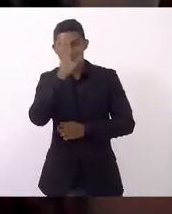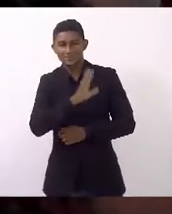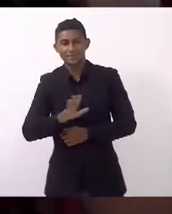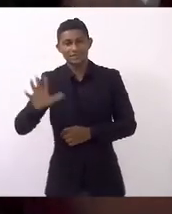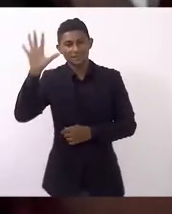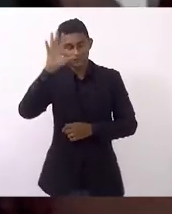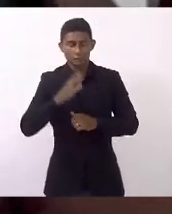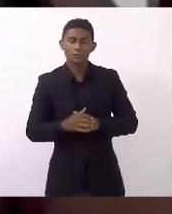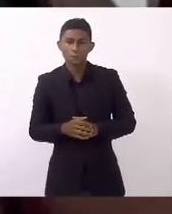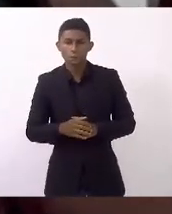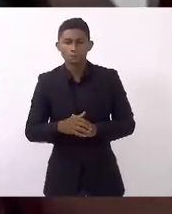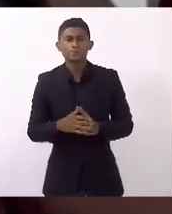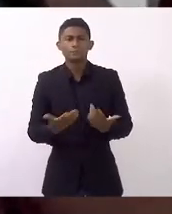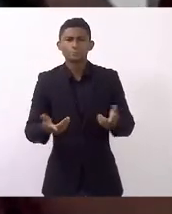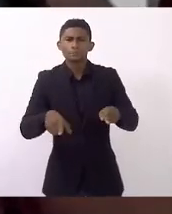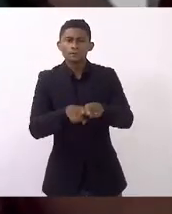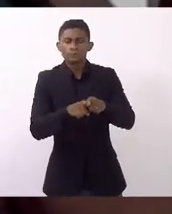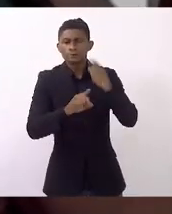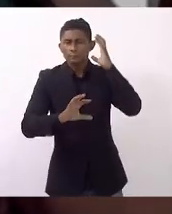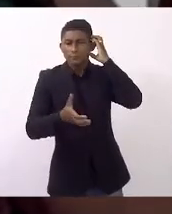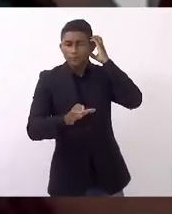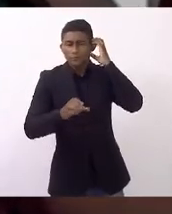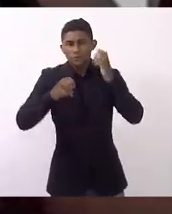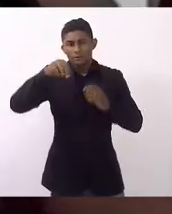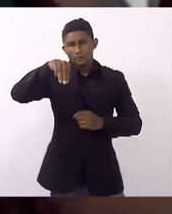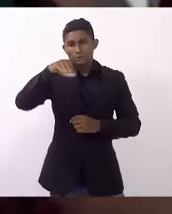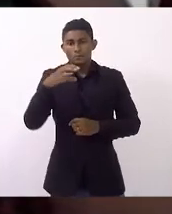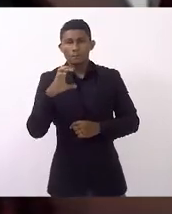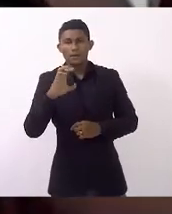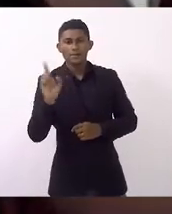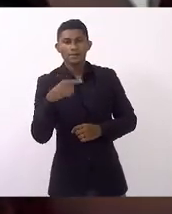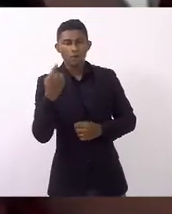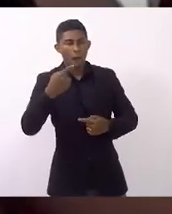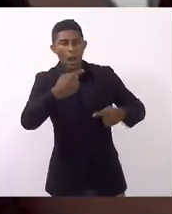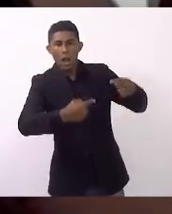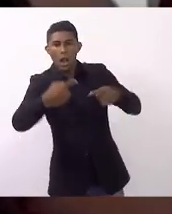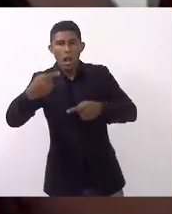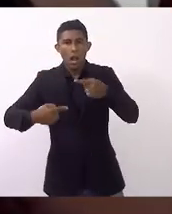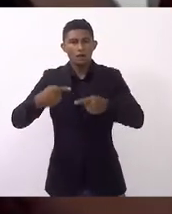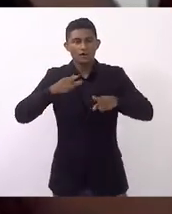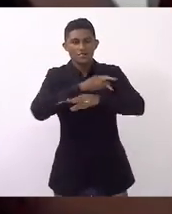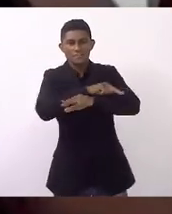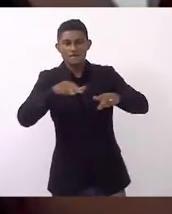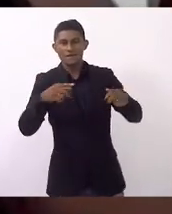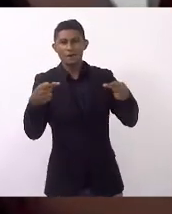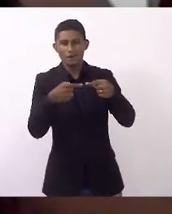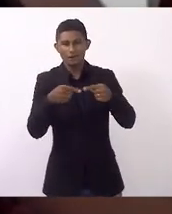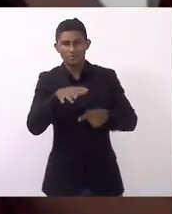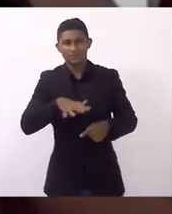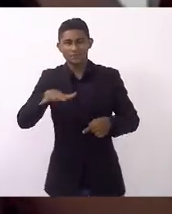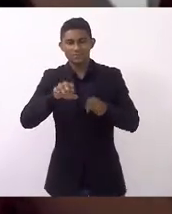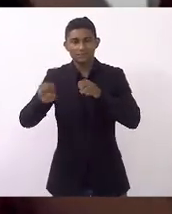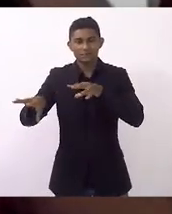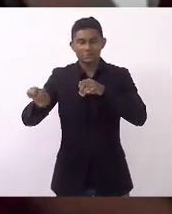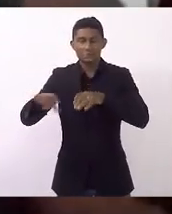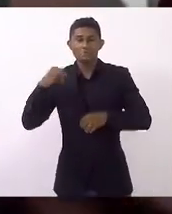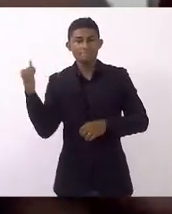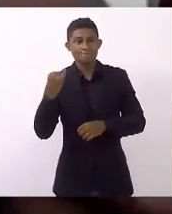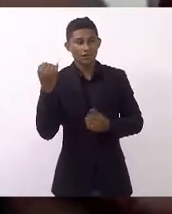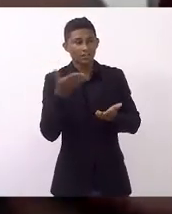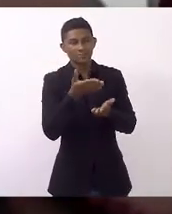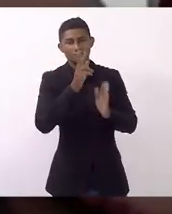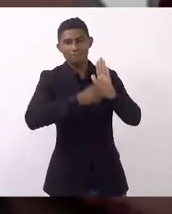discutindo pontos importantes relativos à educação, e é muito pertinente que esse projeto venha hoje à pauta,